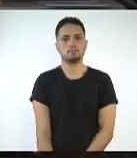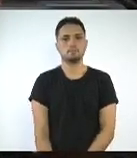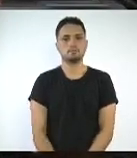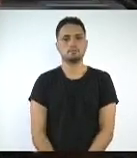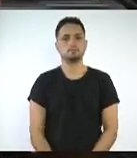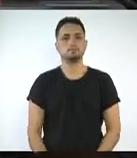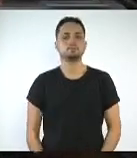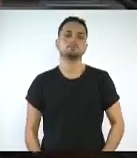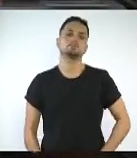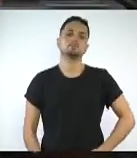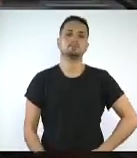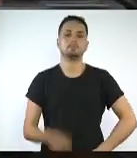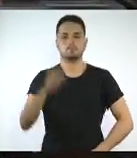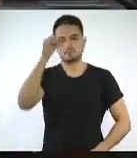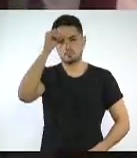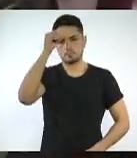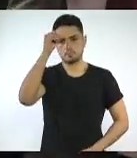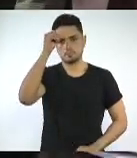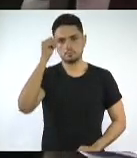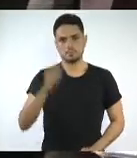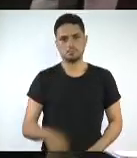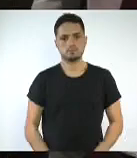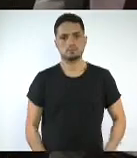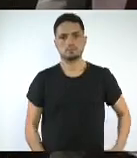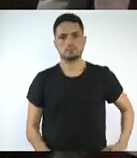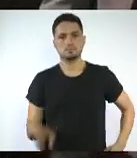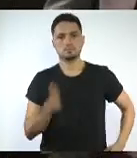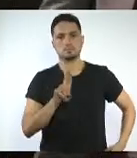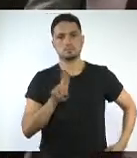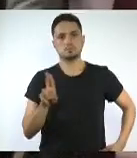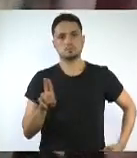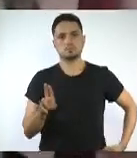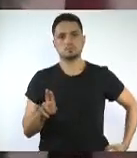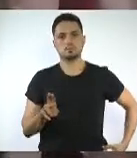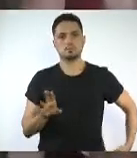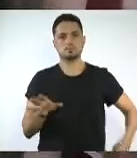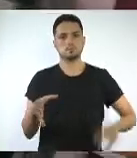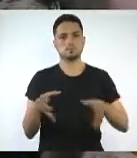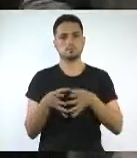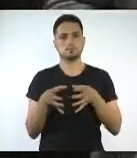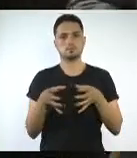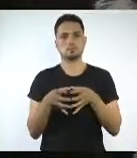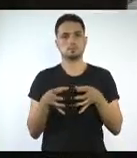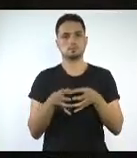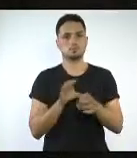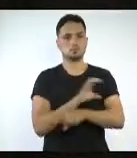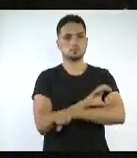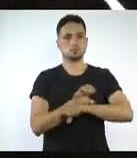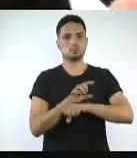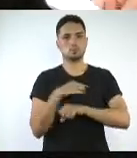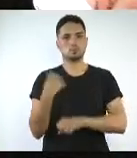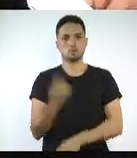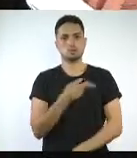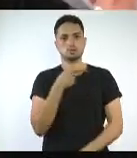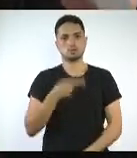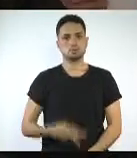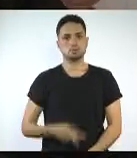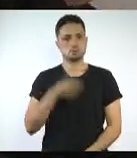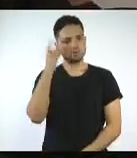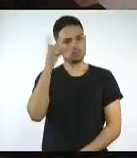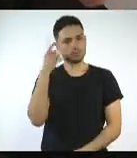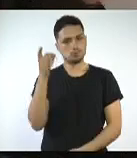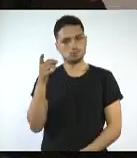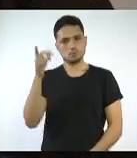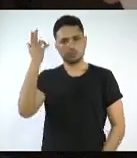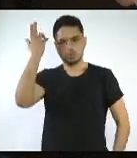Pela Comissão de Cultura, o nosso presidente, deputado Eliomar Coelho, está